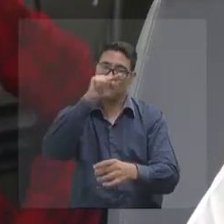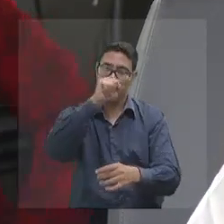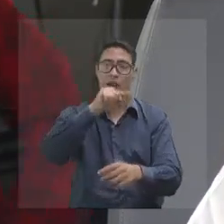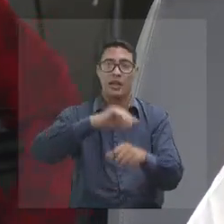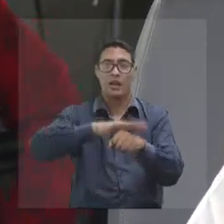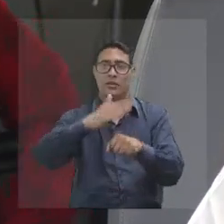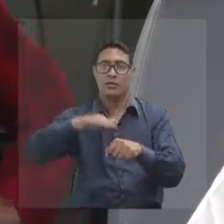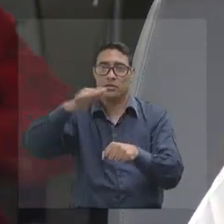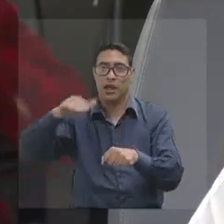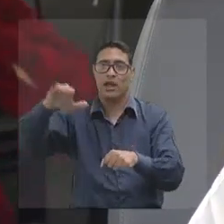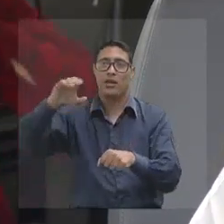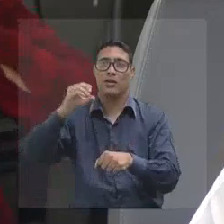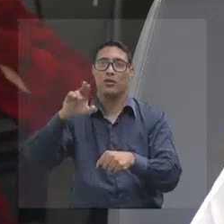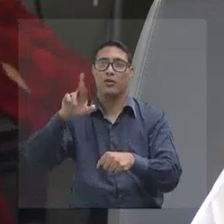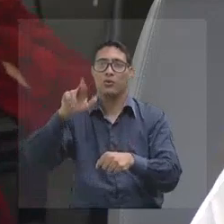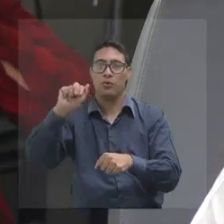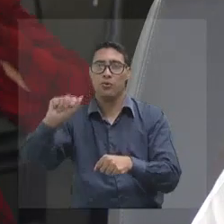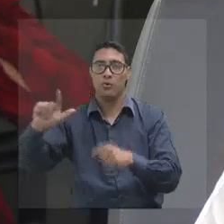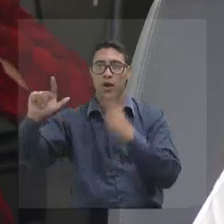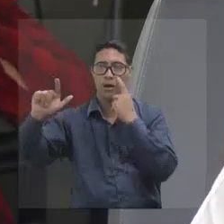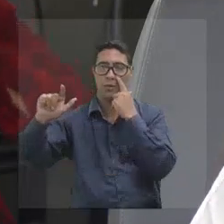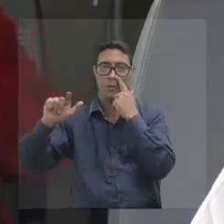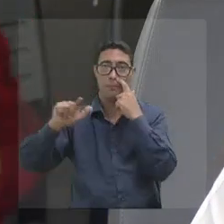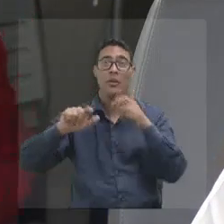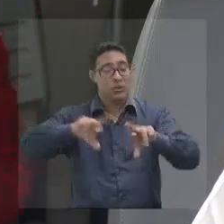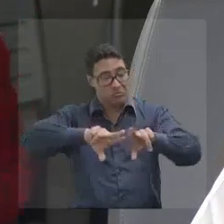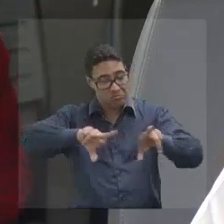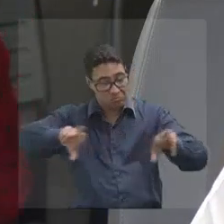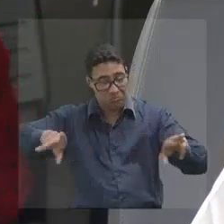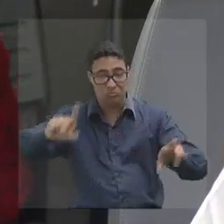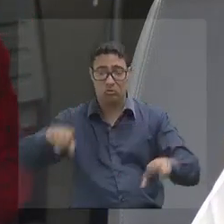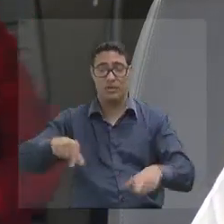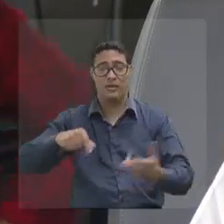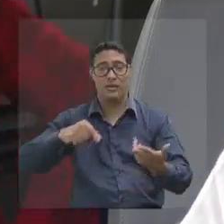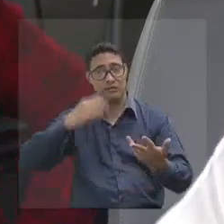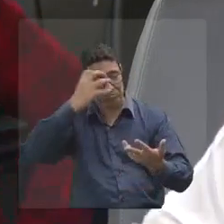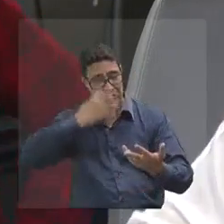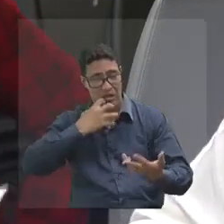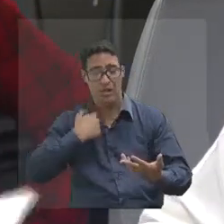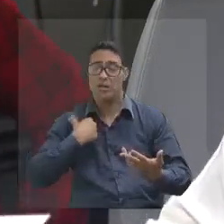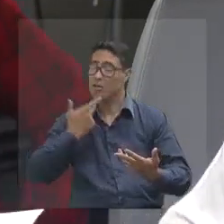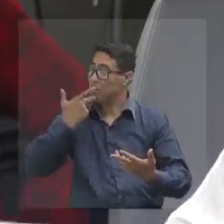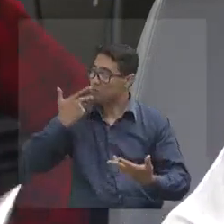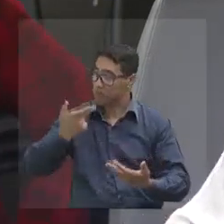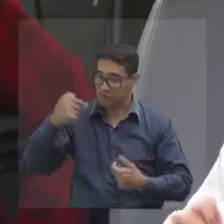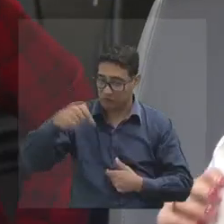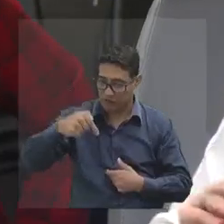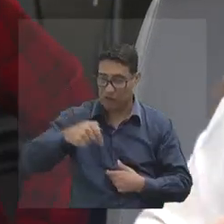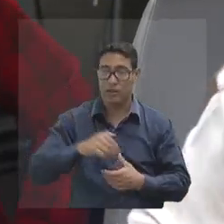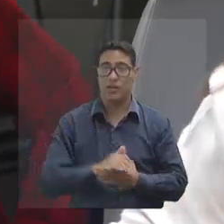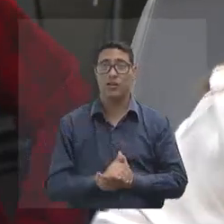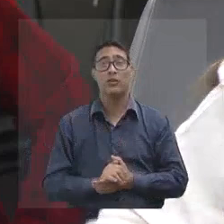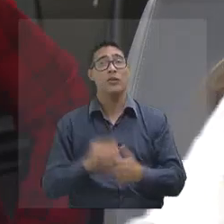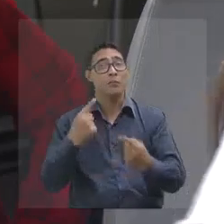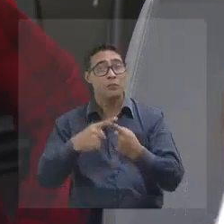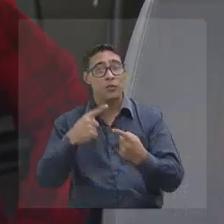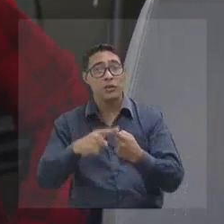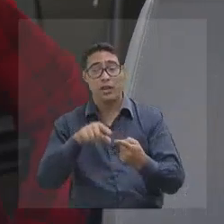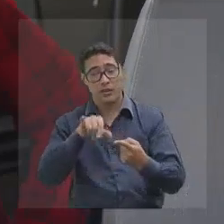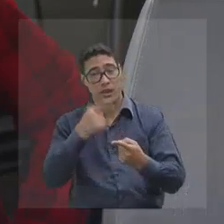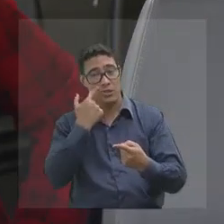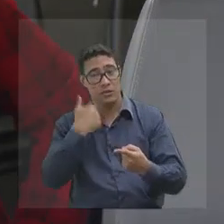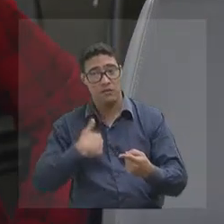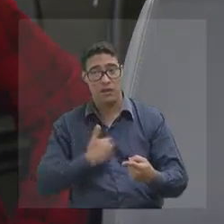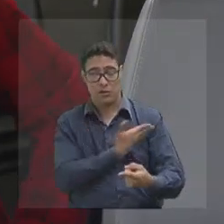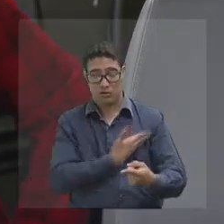são questões muito sérias que eu queria trazer para cá Porque de fato se a gente vê o